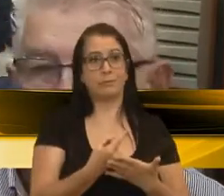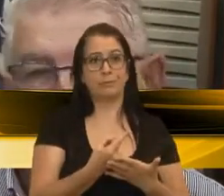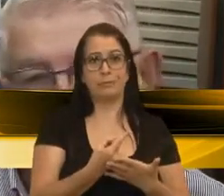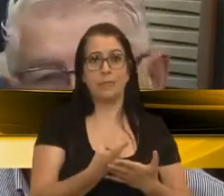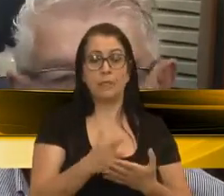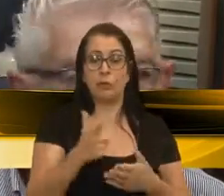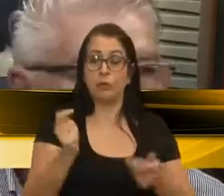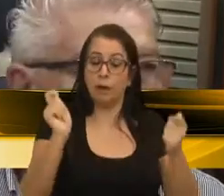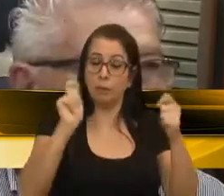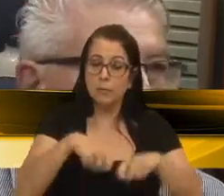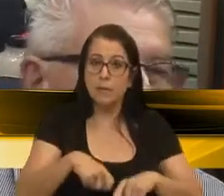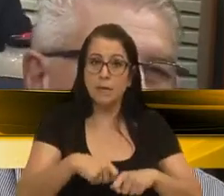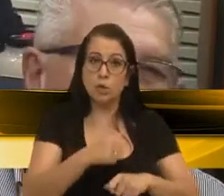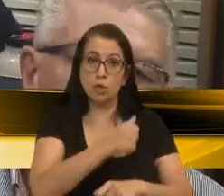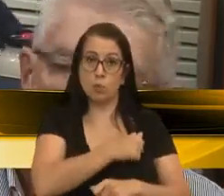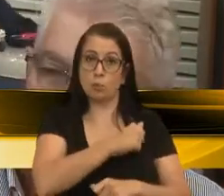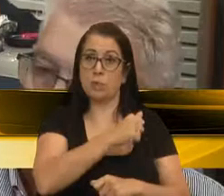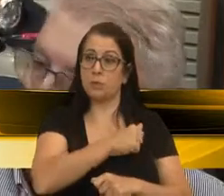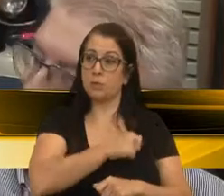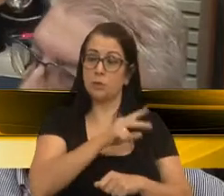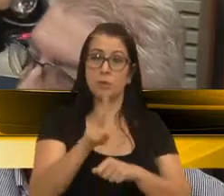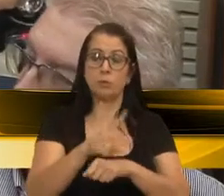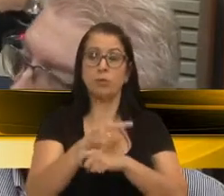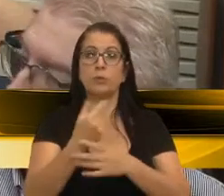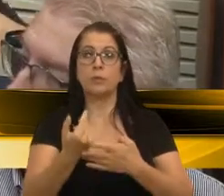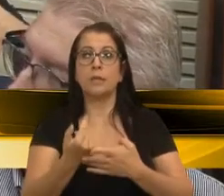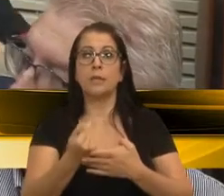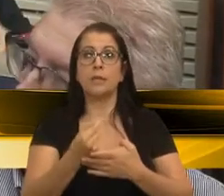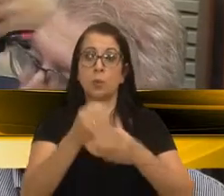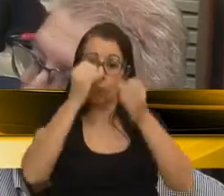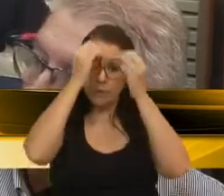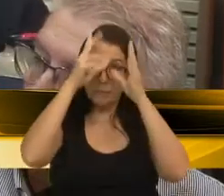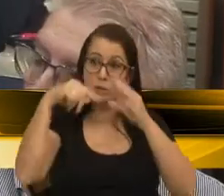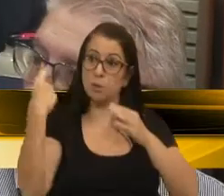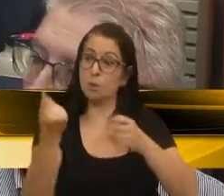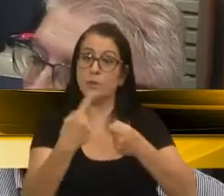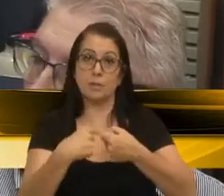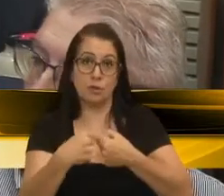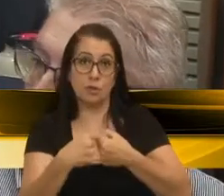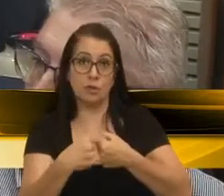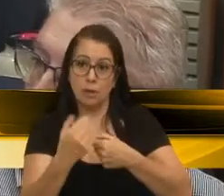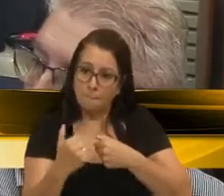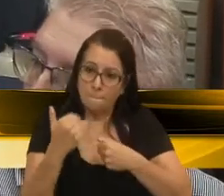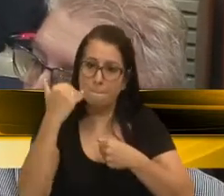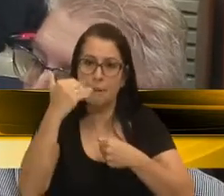tivermos a capacidade, a humildade de buscar conhecimento em outras cidades que estão na nossa